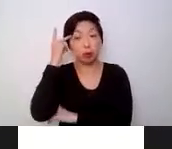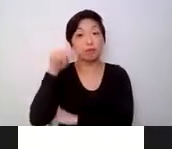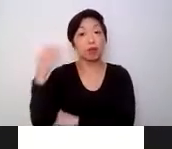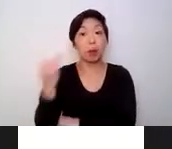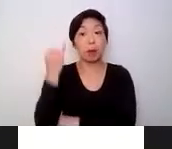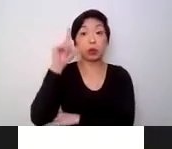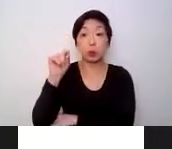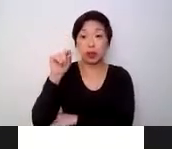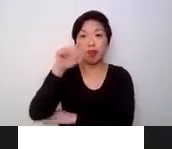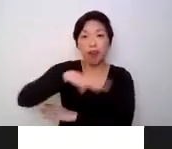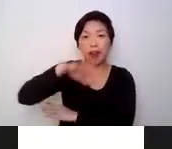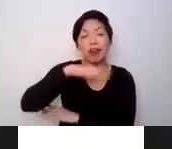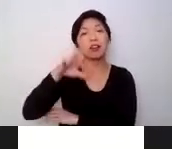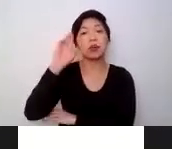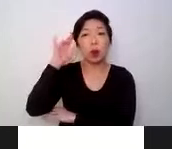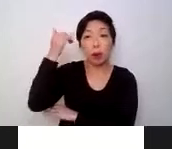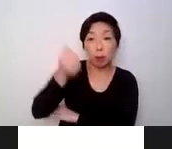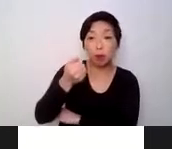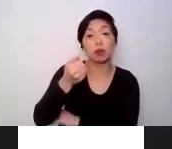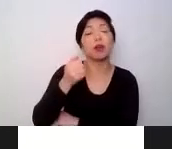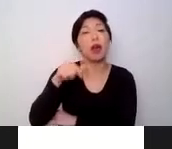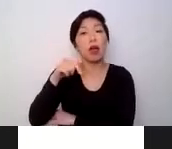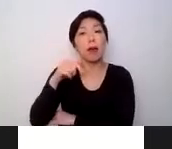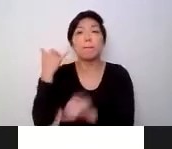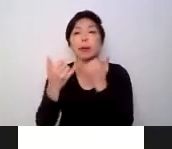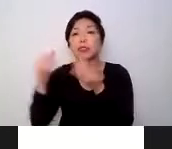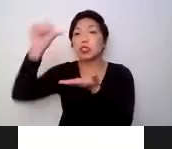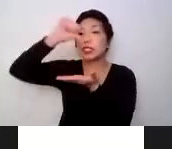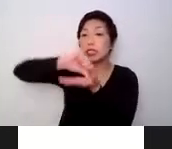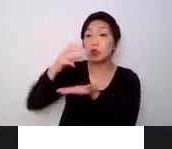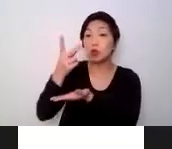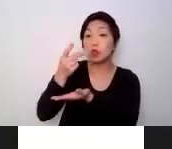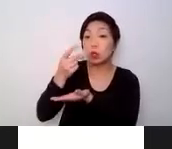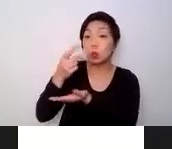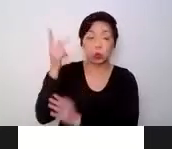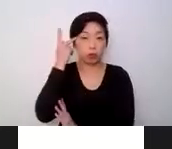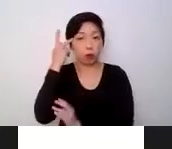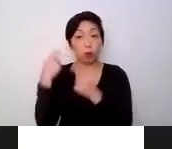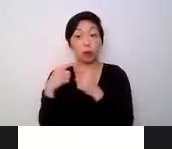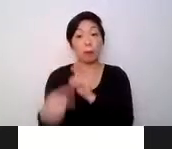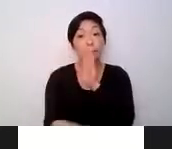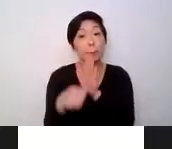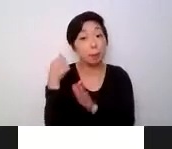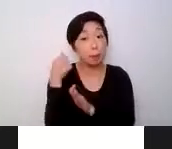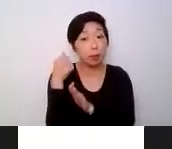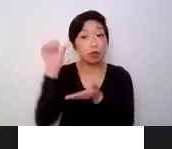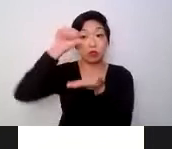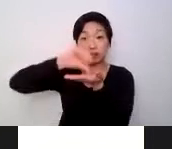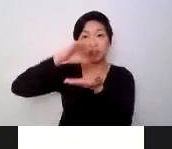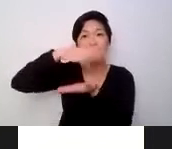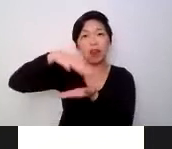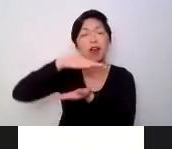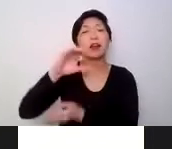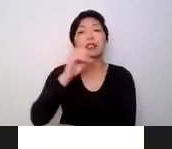República, ela vai ser o segundo centro de São Paulo, de certa forma, porque o primeiro foi a região da São Bento, o Triângulo